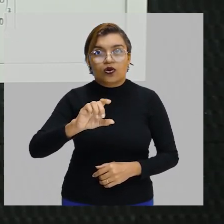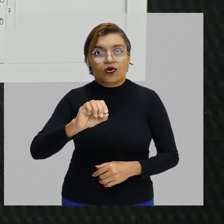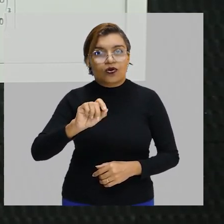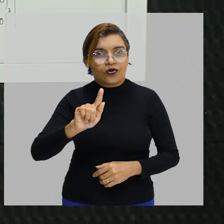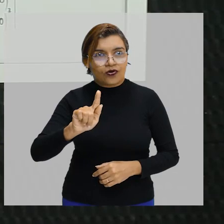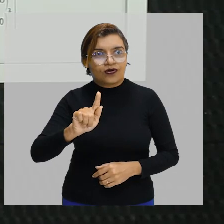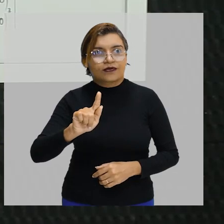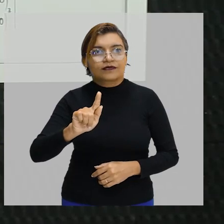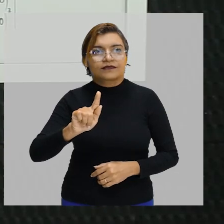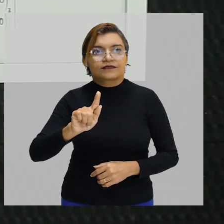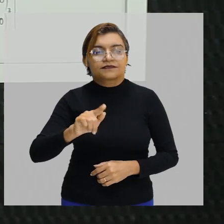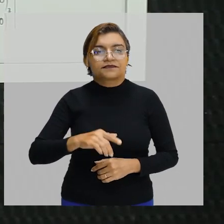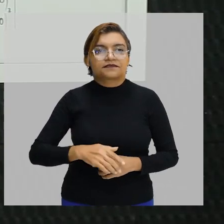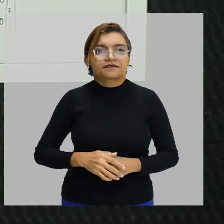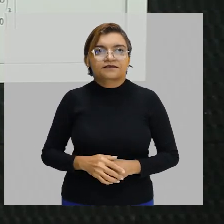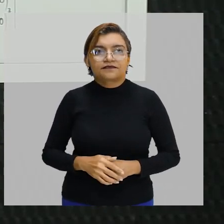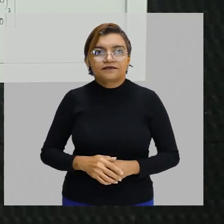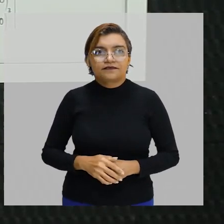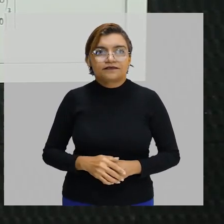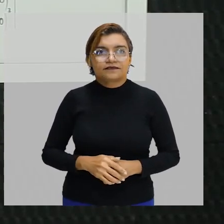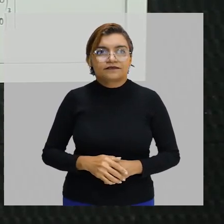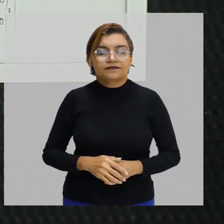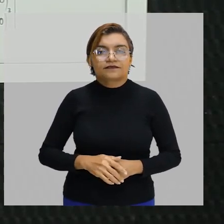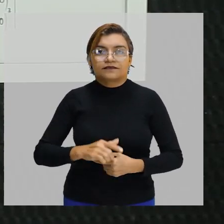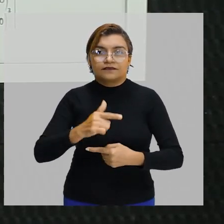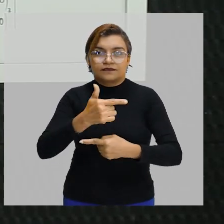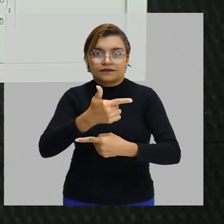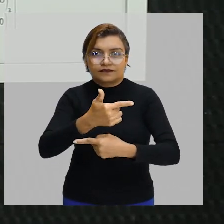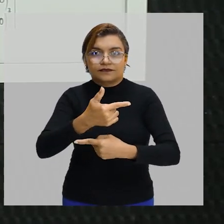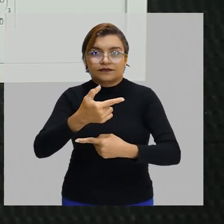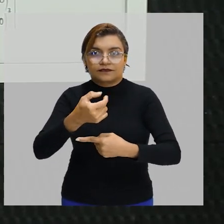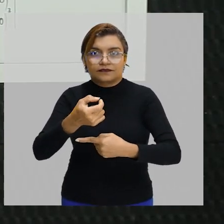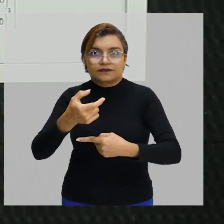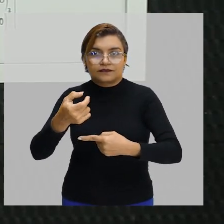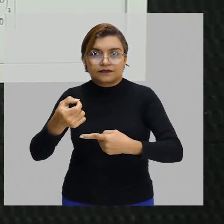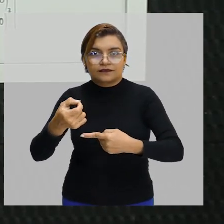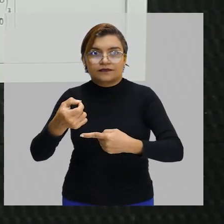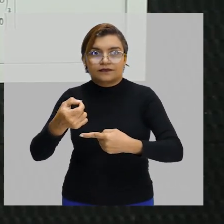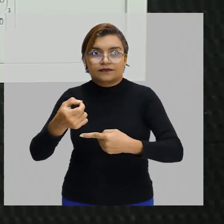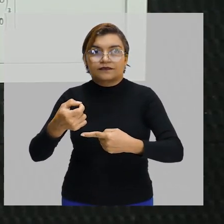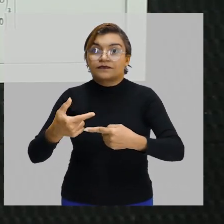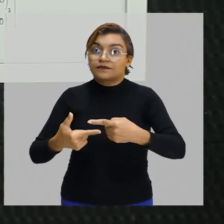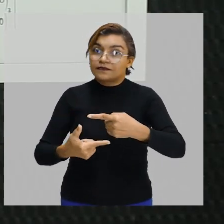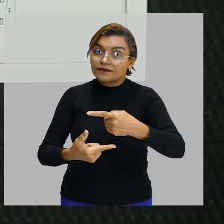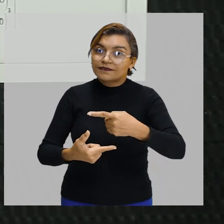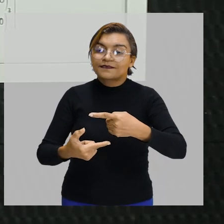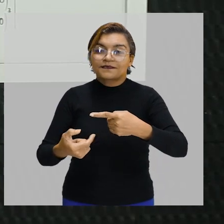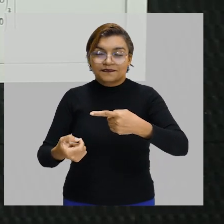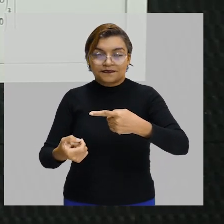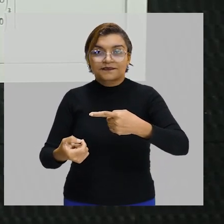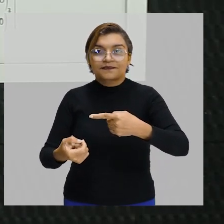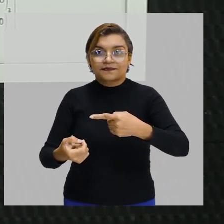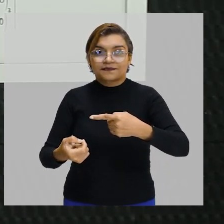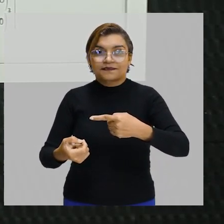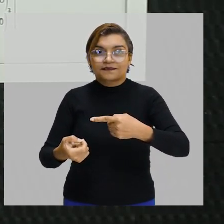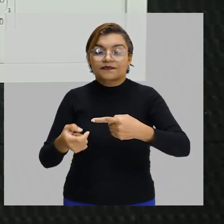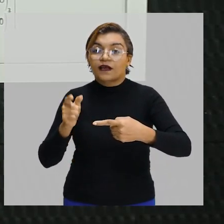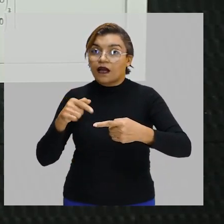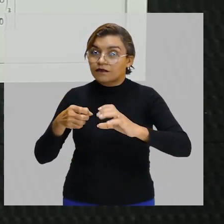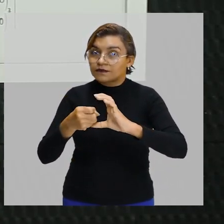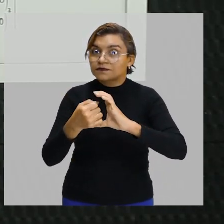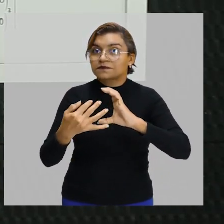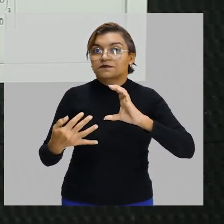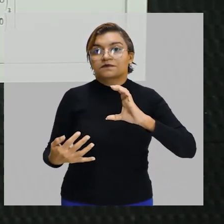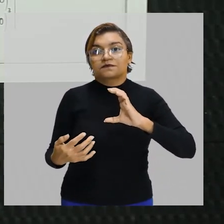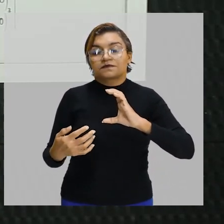escrever logaritmo de 200 dividido por 20. Isso aqui é uma propriedade